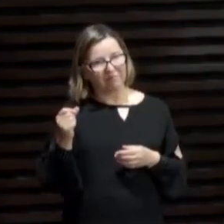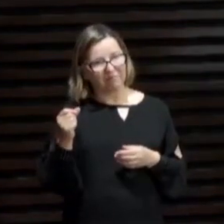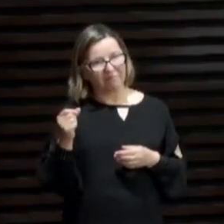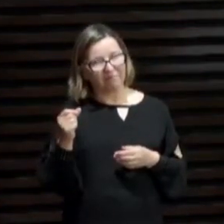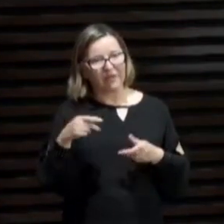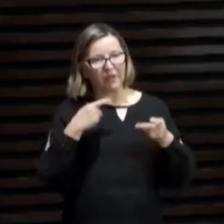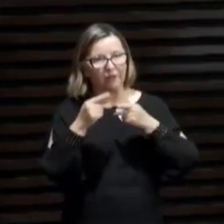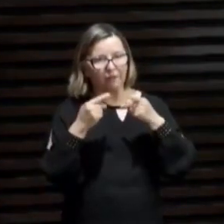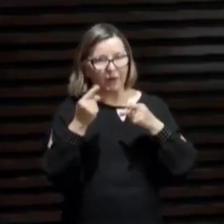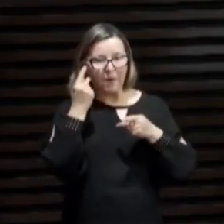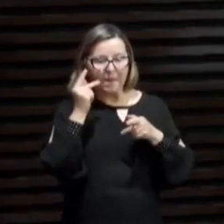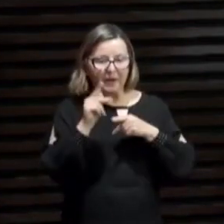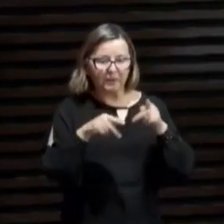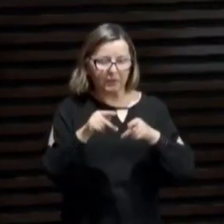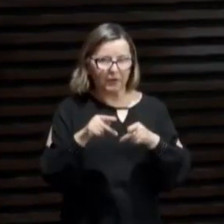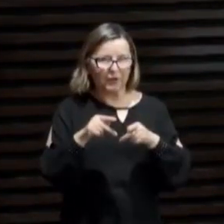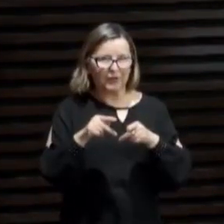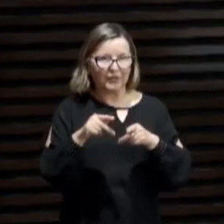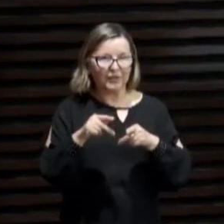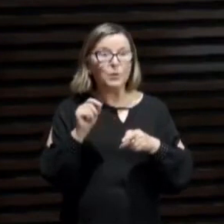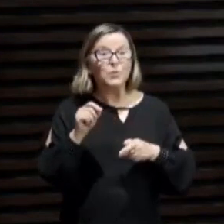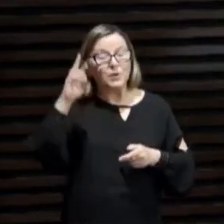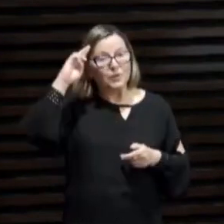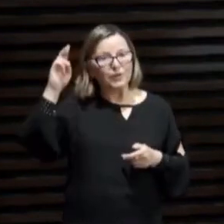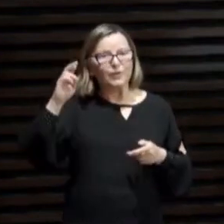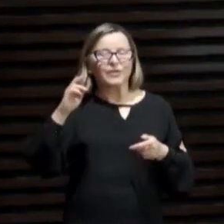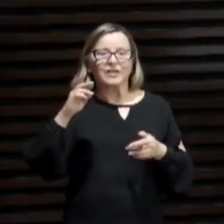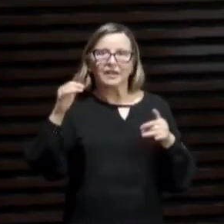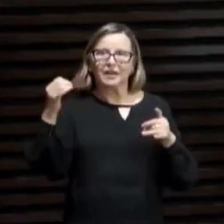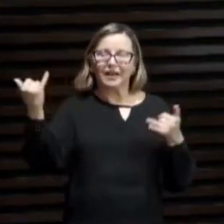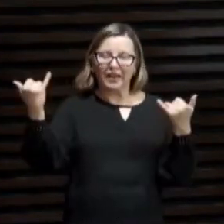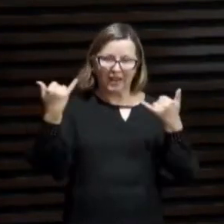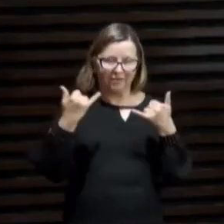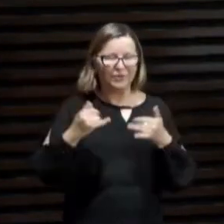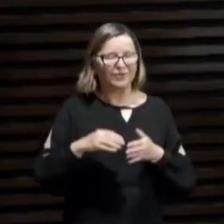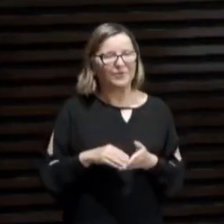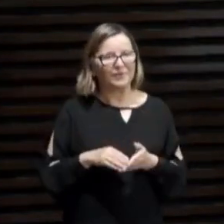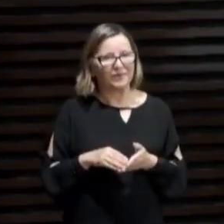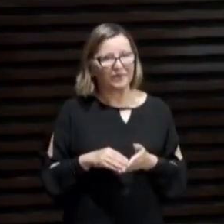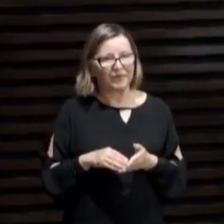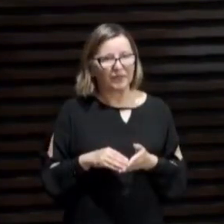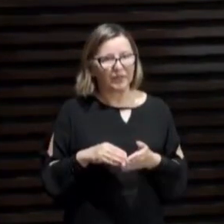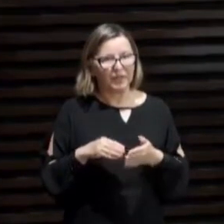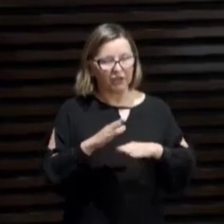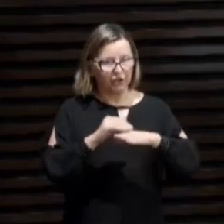Senhor. E ajuntou 70 homens dos anciões do povo, e os pôs ao redor da